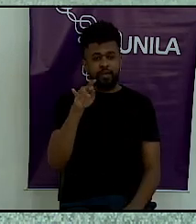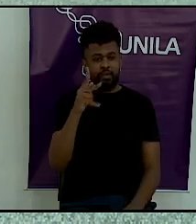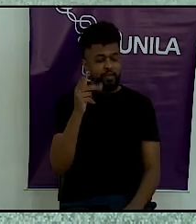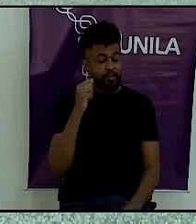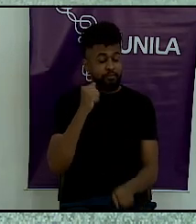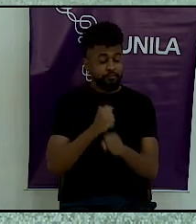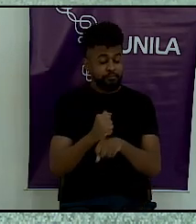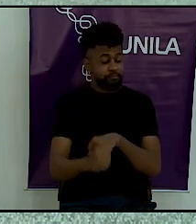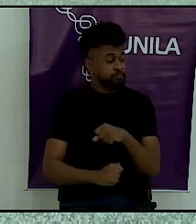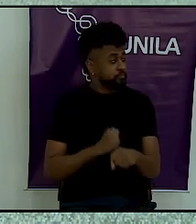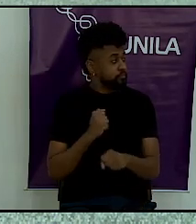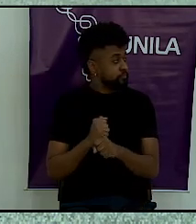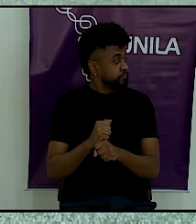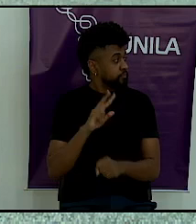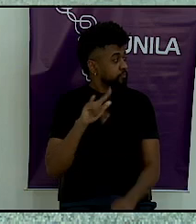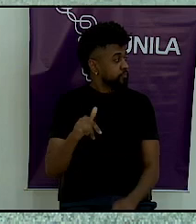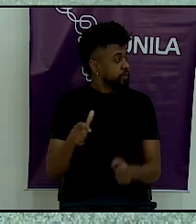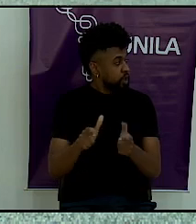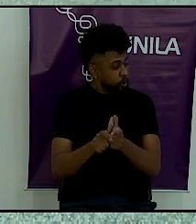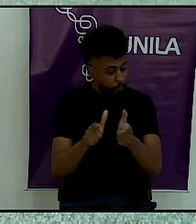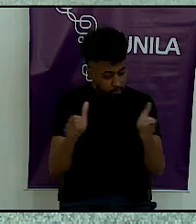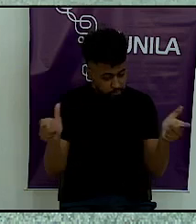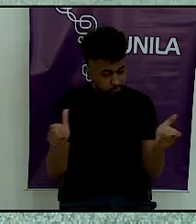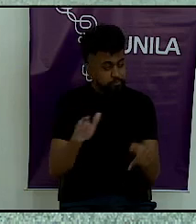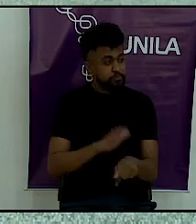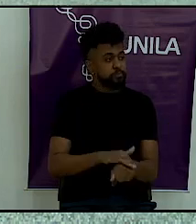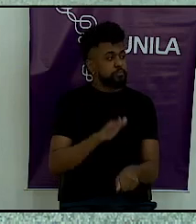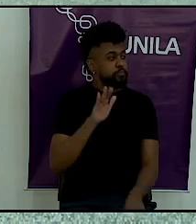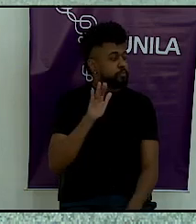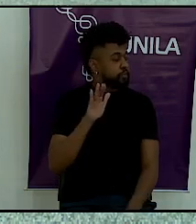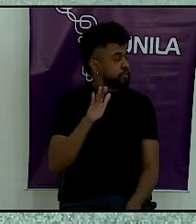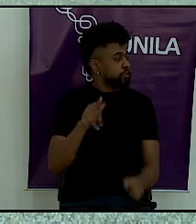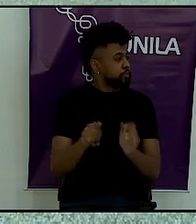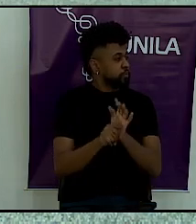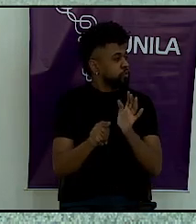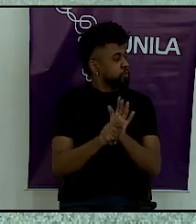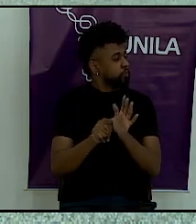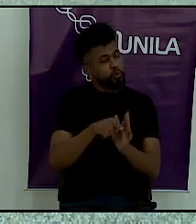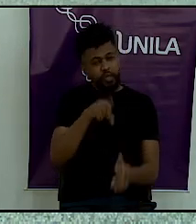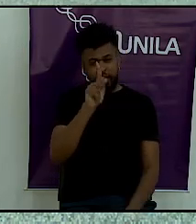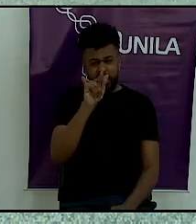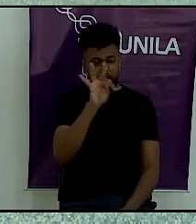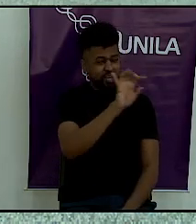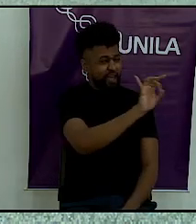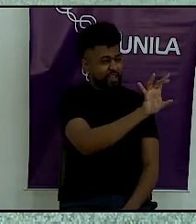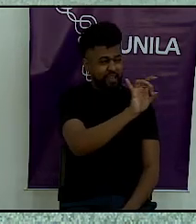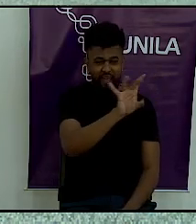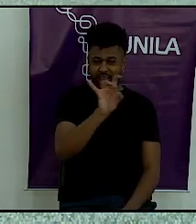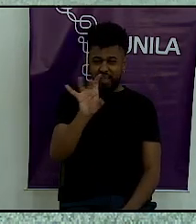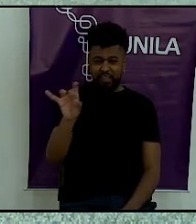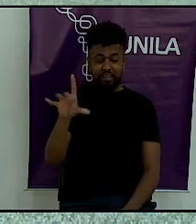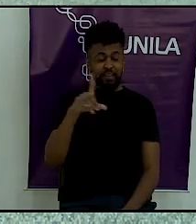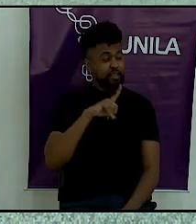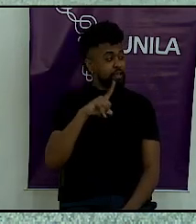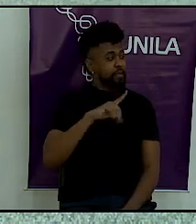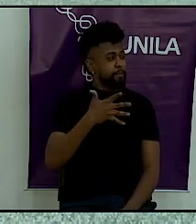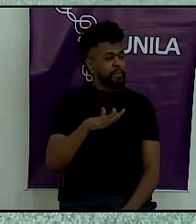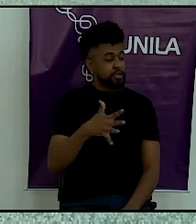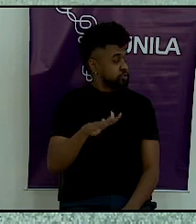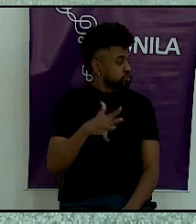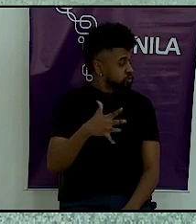próximo ano, que vai aumentar mais ainda a aplicação desses kits. Cada volume ele se refere a mais ou